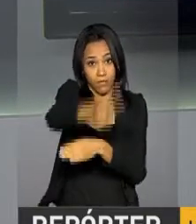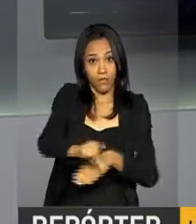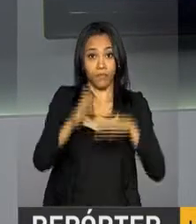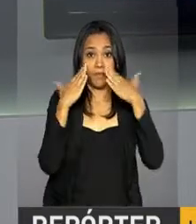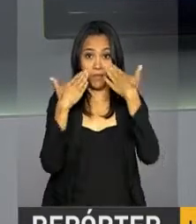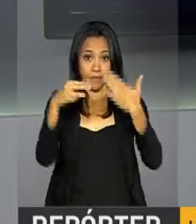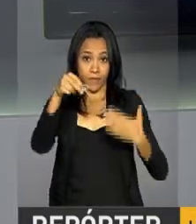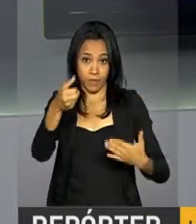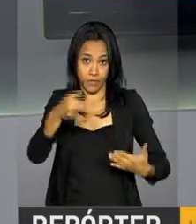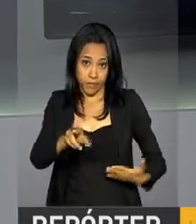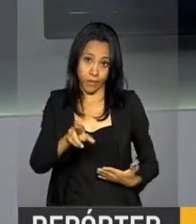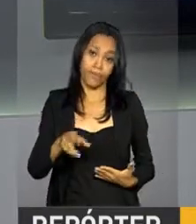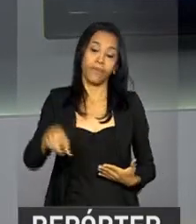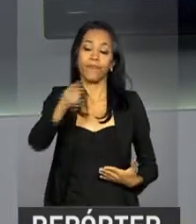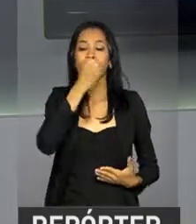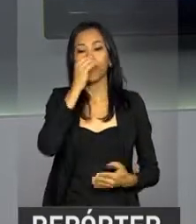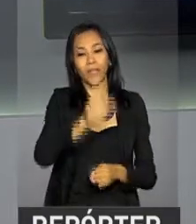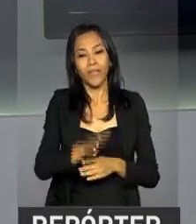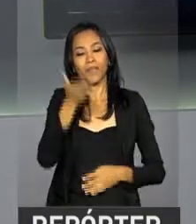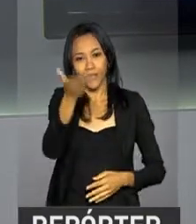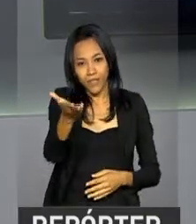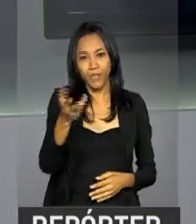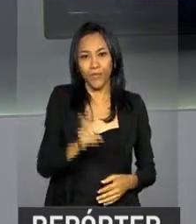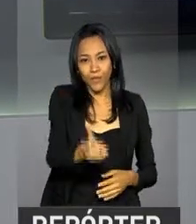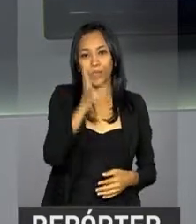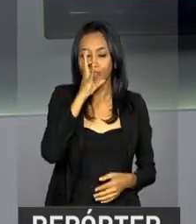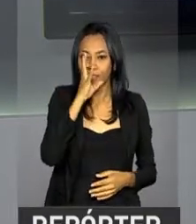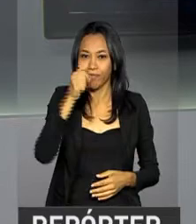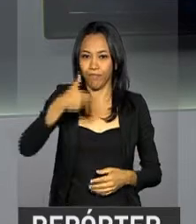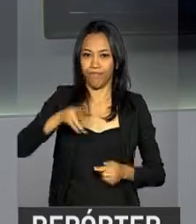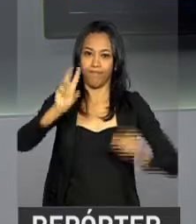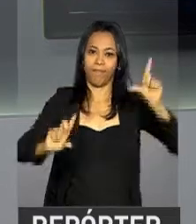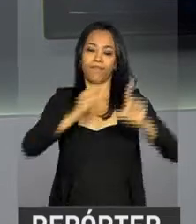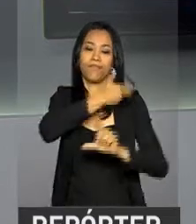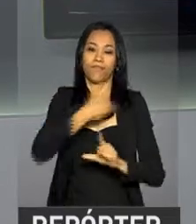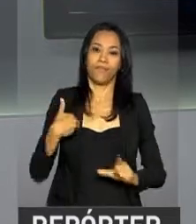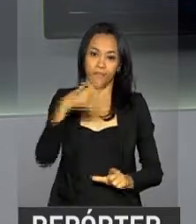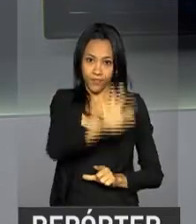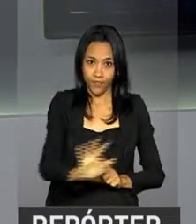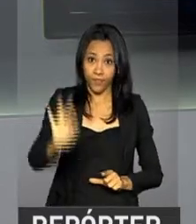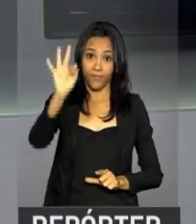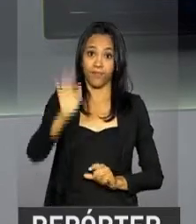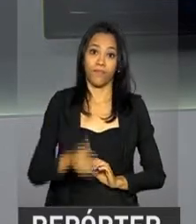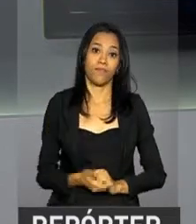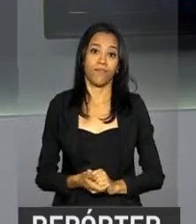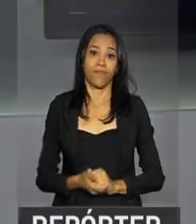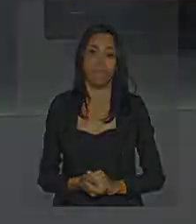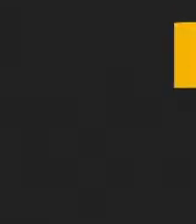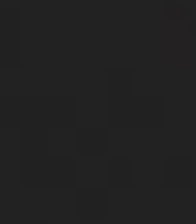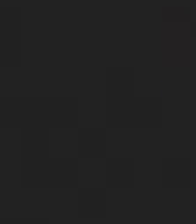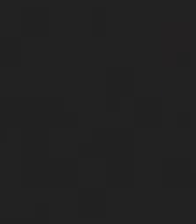do repórter nbr uma boa tarde pra você e continue na nbr a tv do governo federal